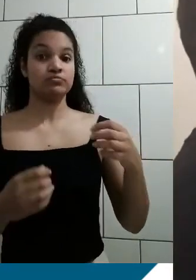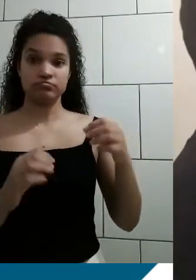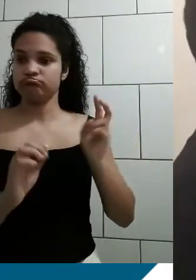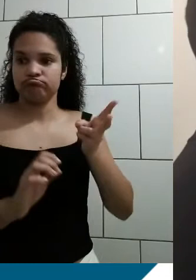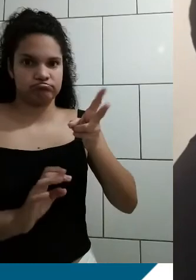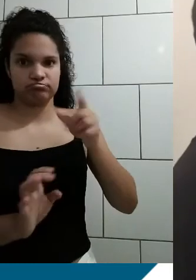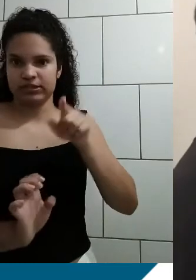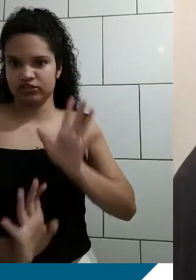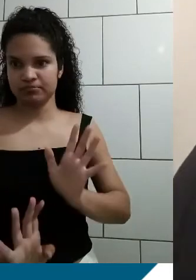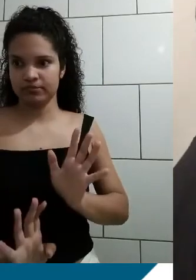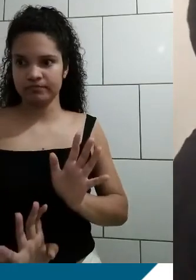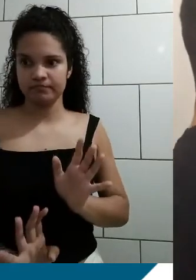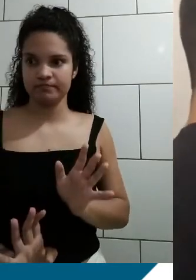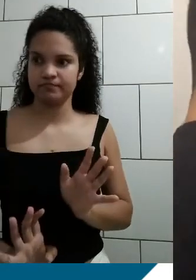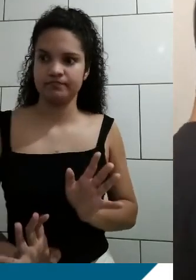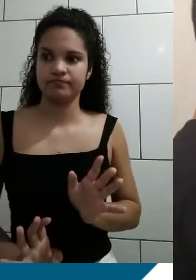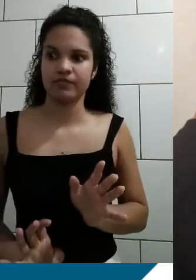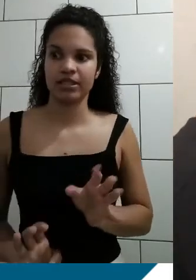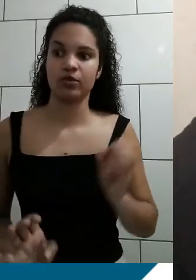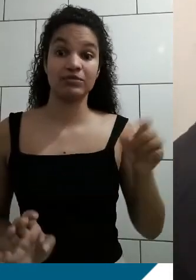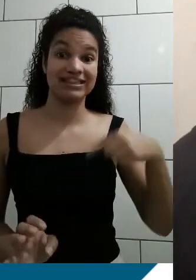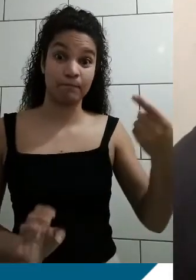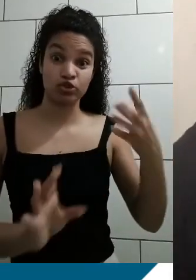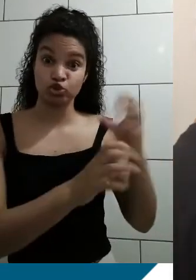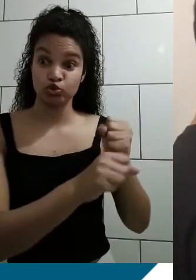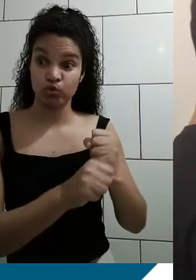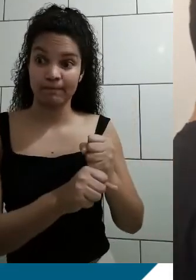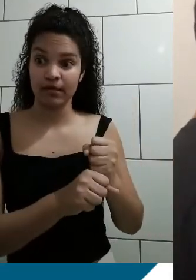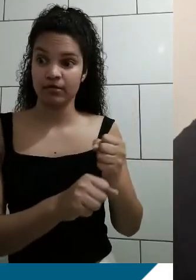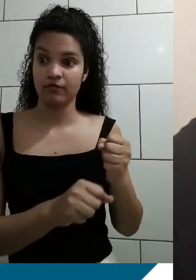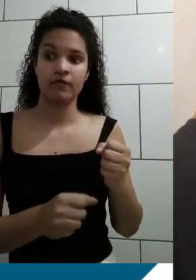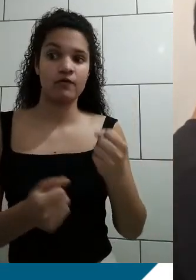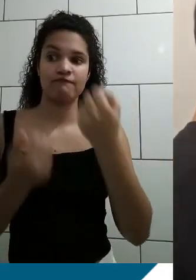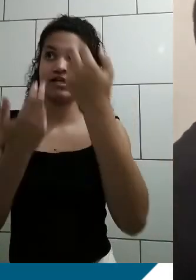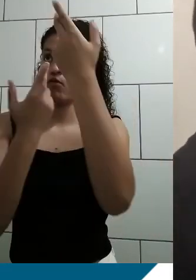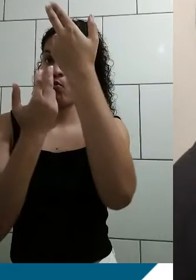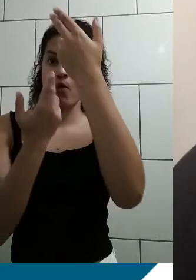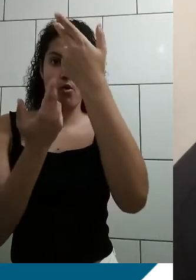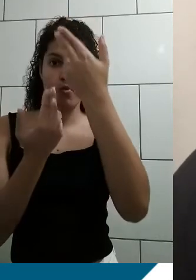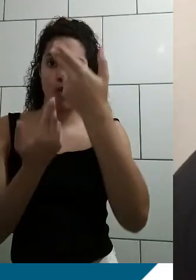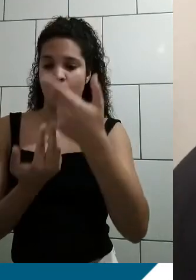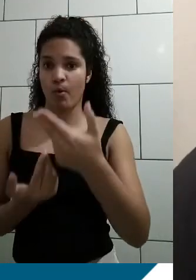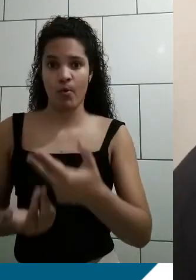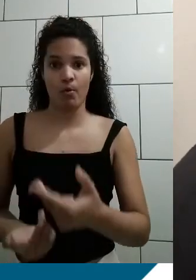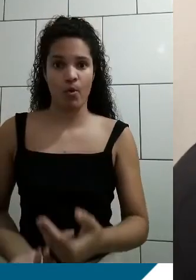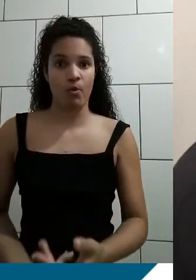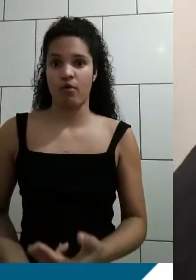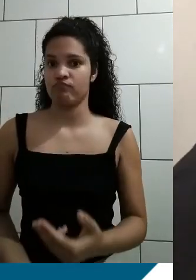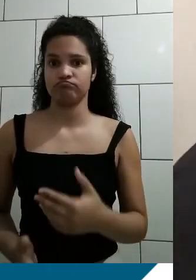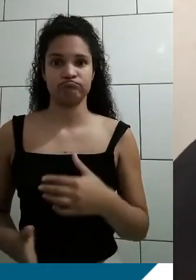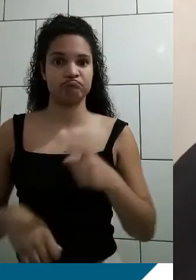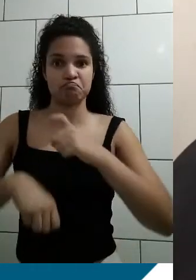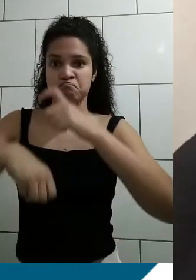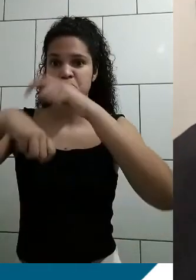vai ser o mesmo valor aqui, vai ser o mesmo valor aqui e também vai ser o mesmo valor aqui. Ou seja, quando eu determinar a energia potencial gravitacional